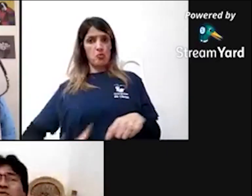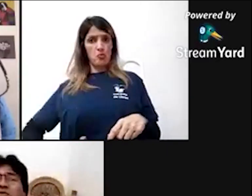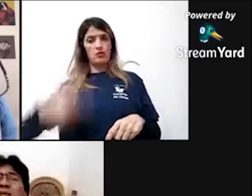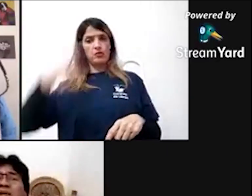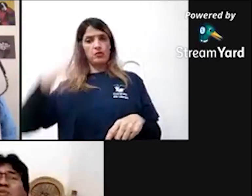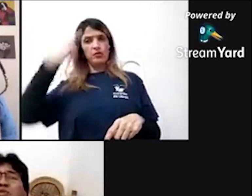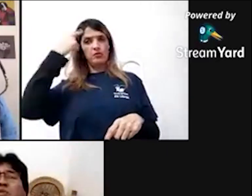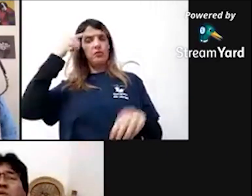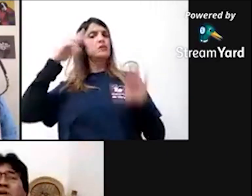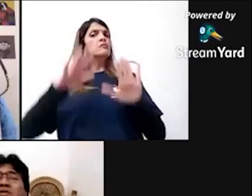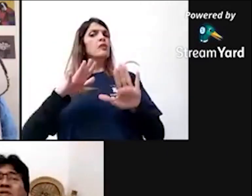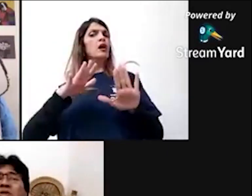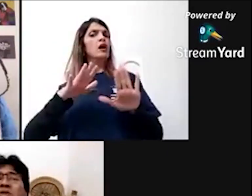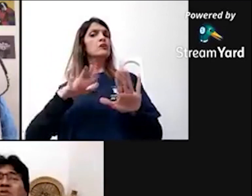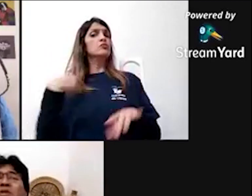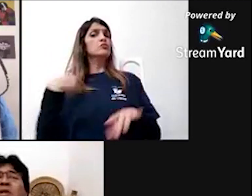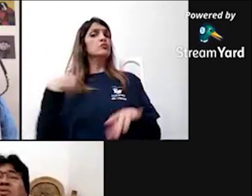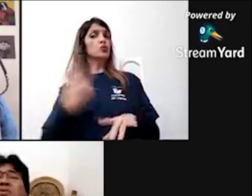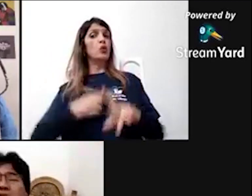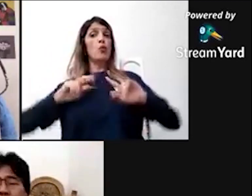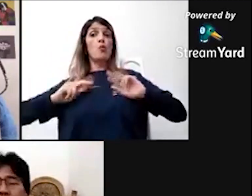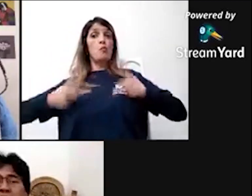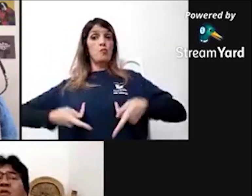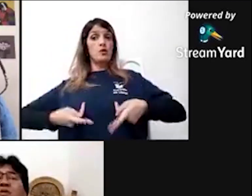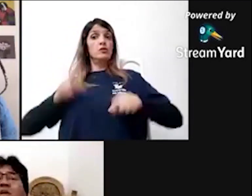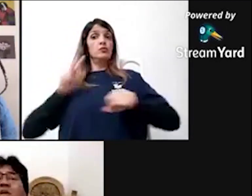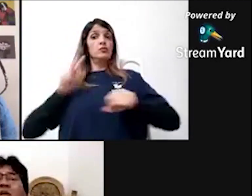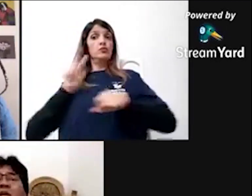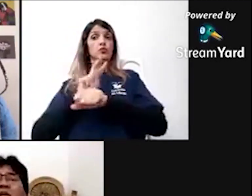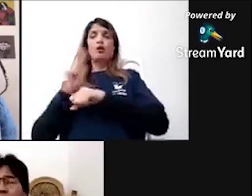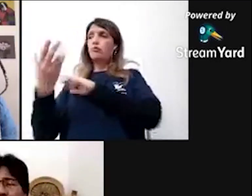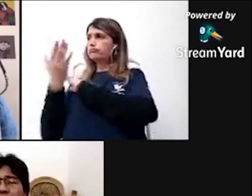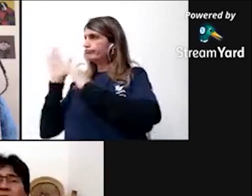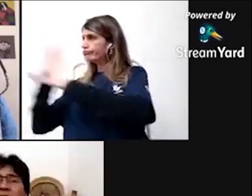nos manter como humanos e cuidar uns dos outros. Então,